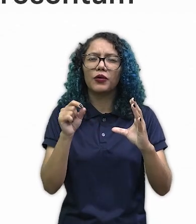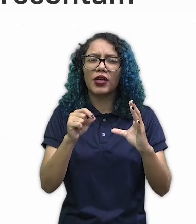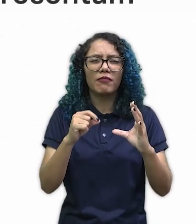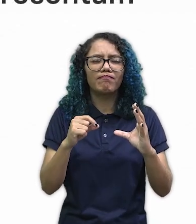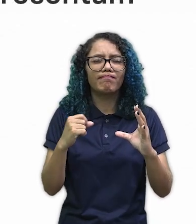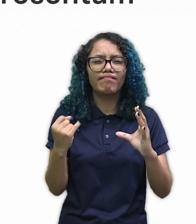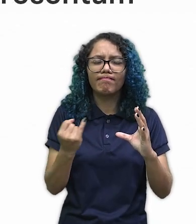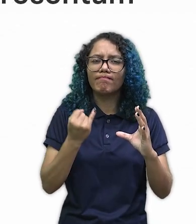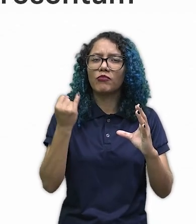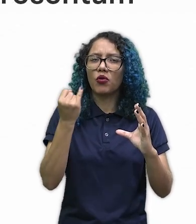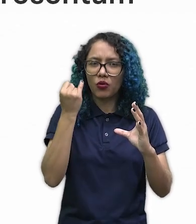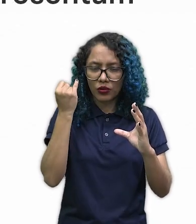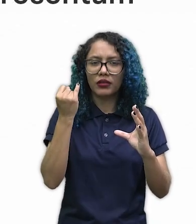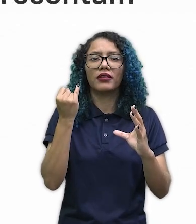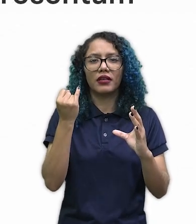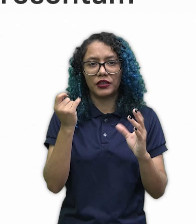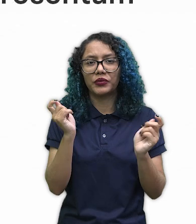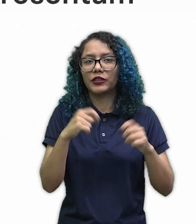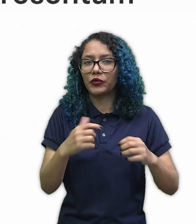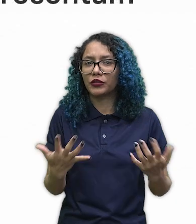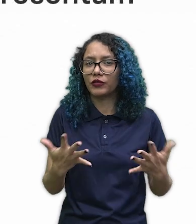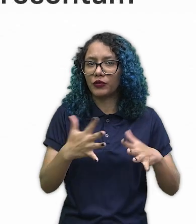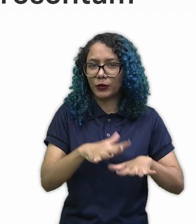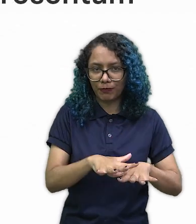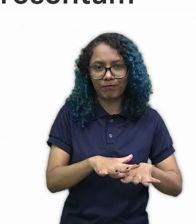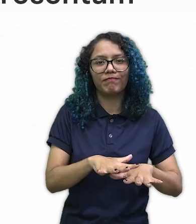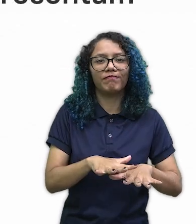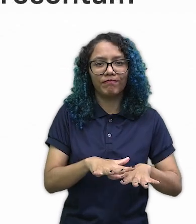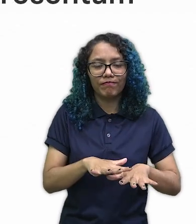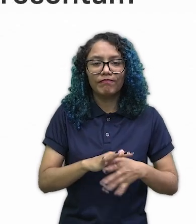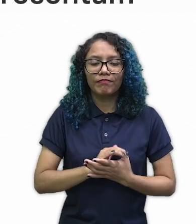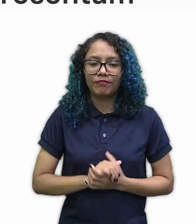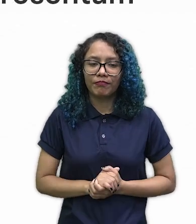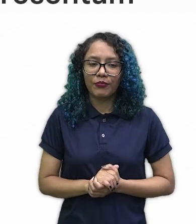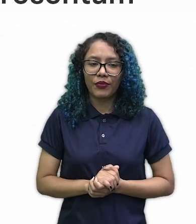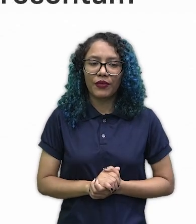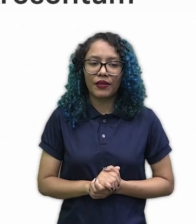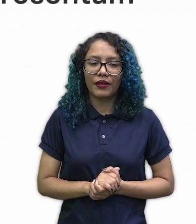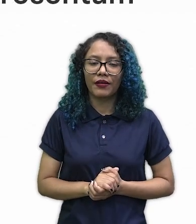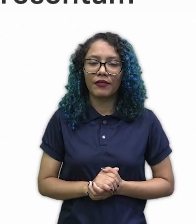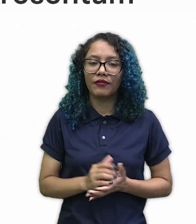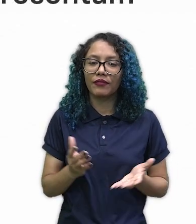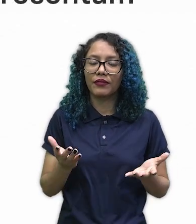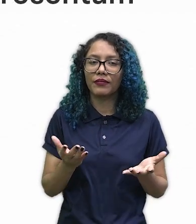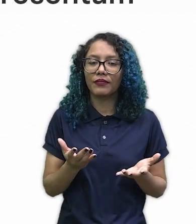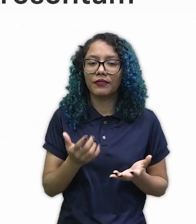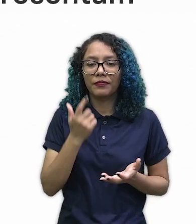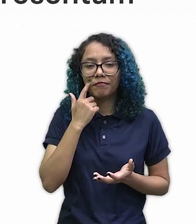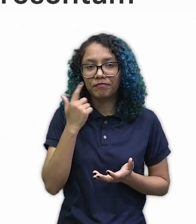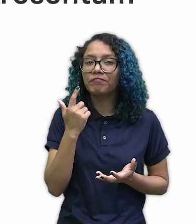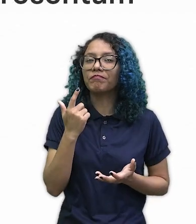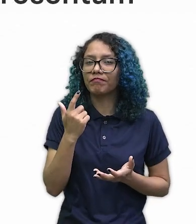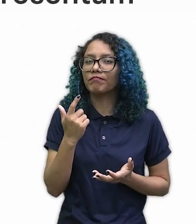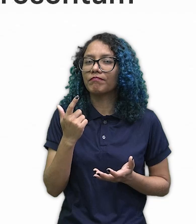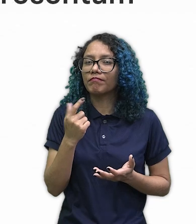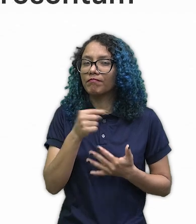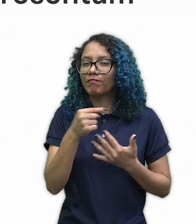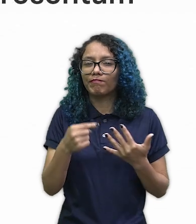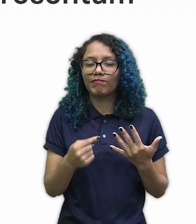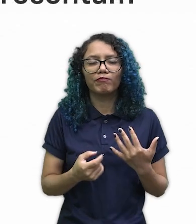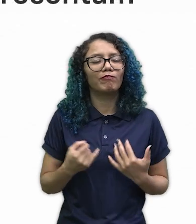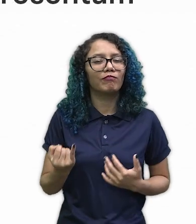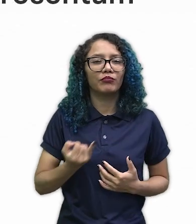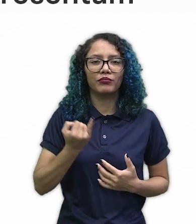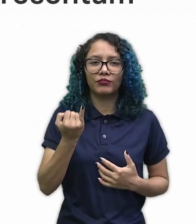uma poderosa ferramenta de inclusão. Então, olha aí, vamos observar nessa cartela e tem várias coisas importantes